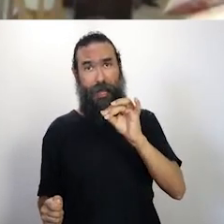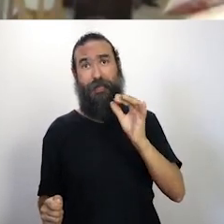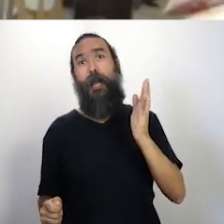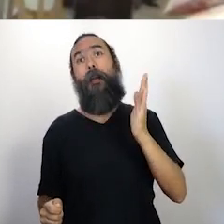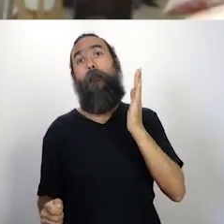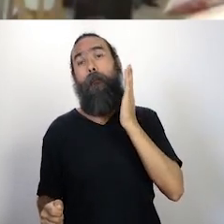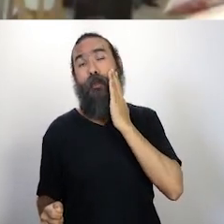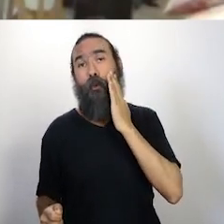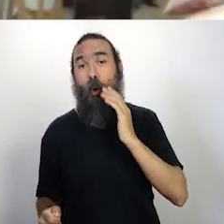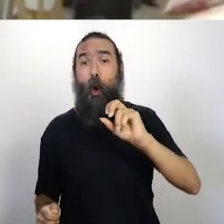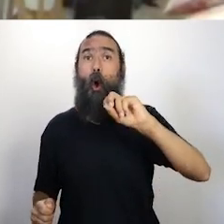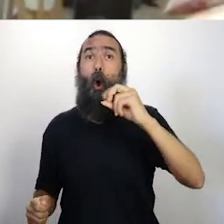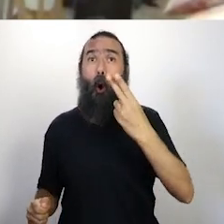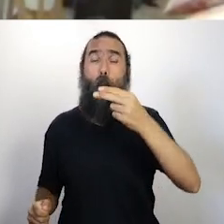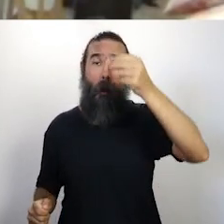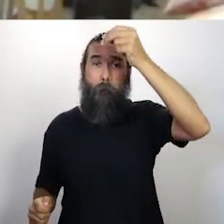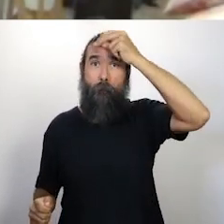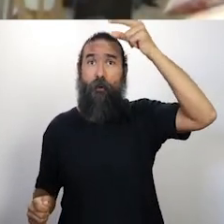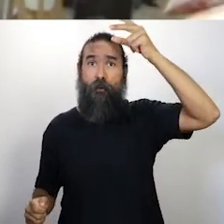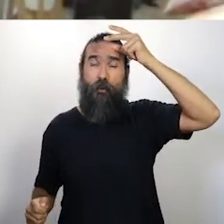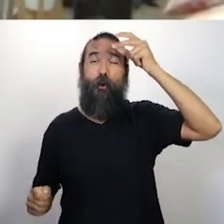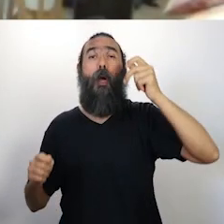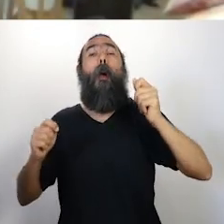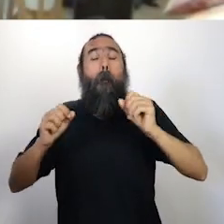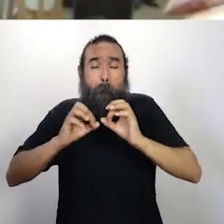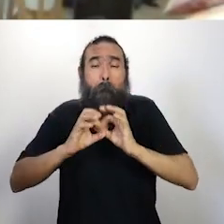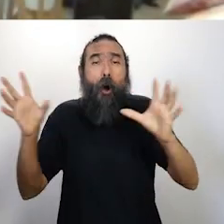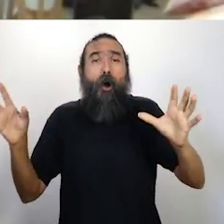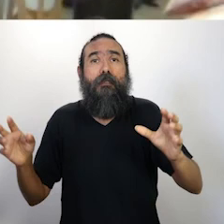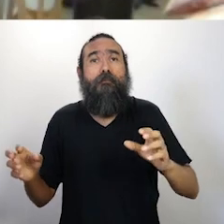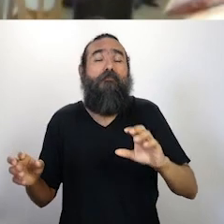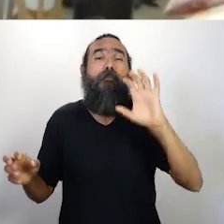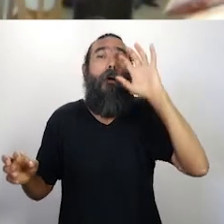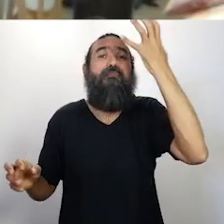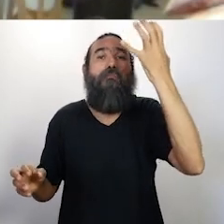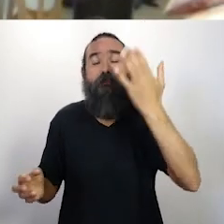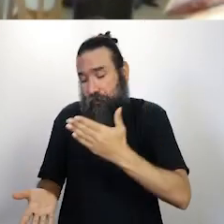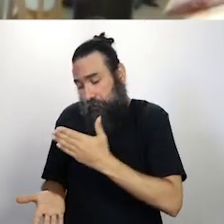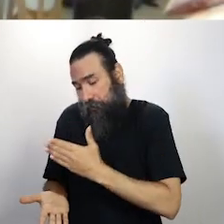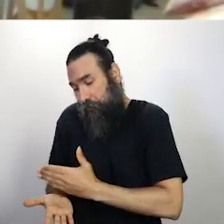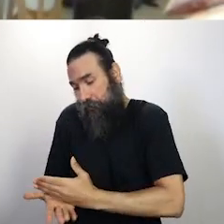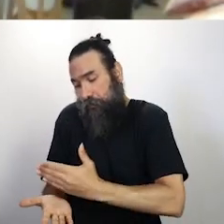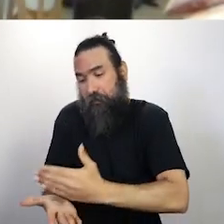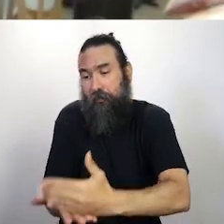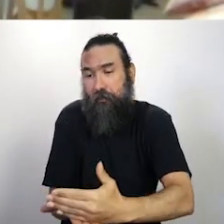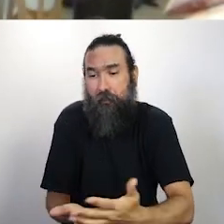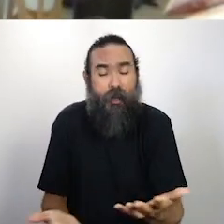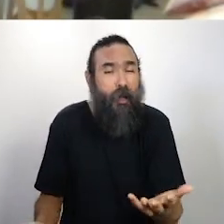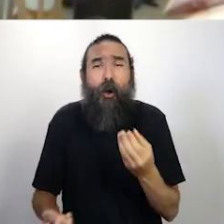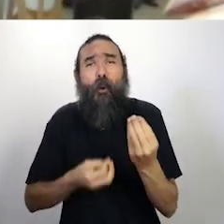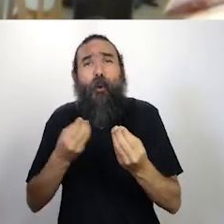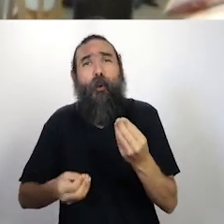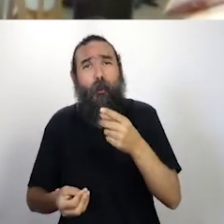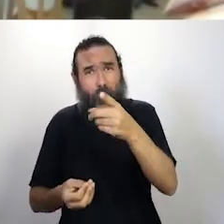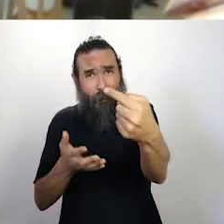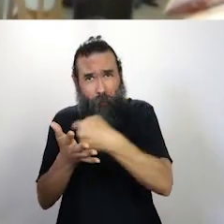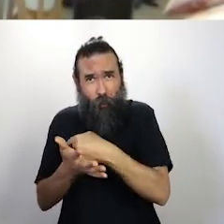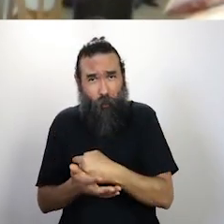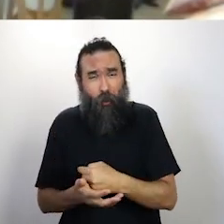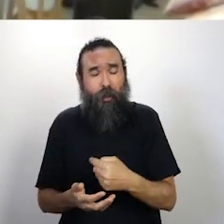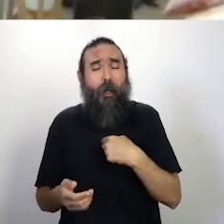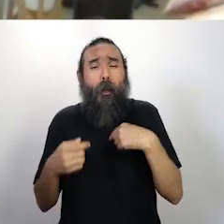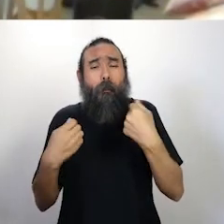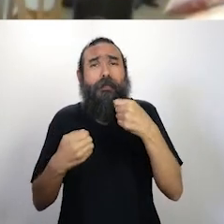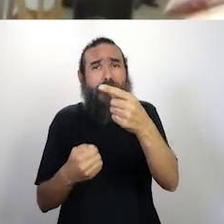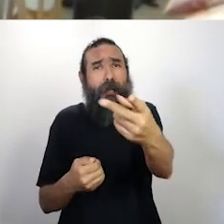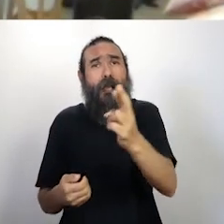abrir e falar que vai pagar três parcelas quatro parcelas como é que seria isso mesmo é o limite de 10 mil para os espaços culturais ou quando